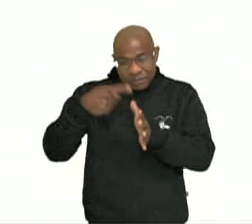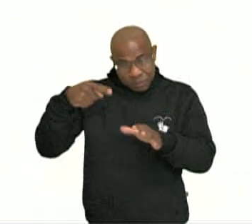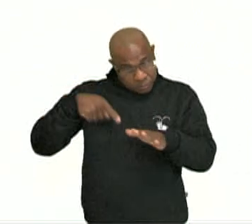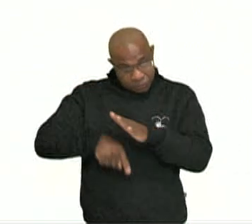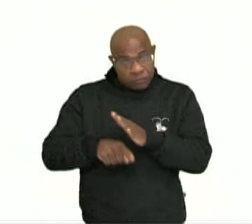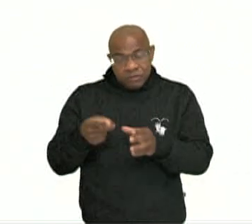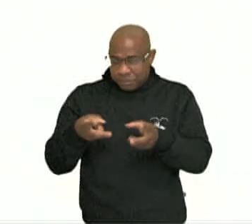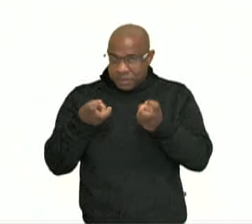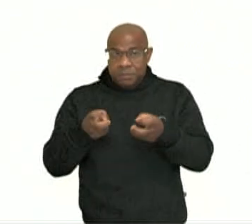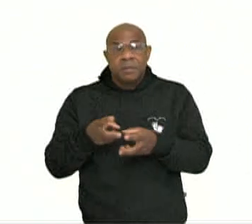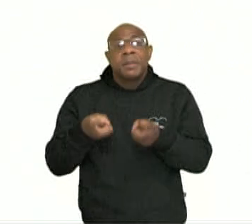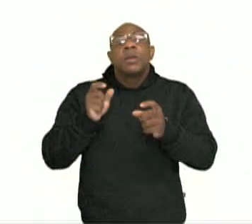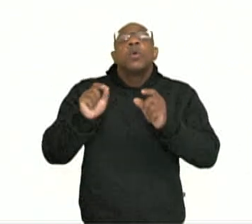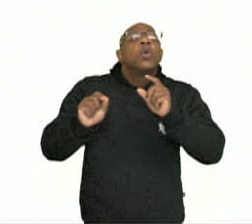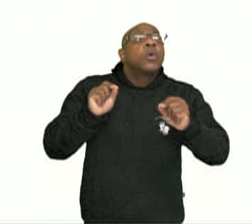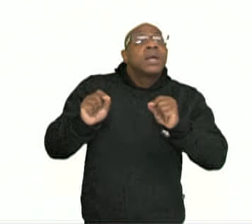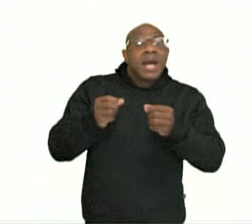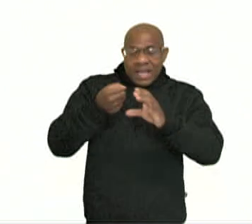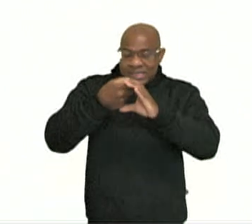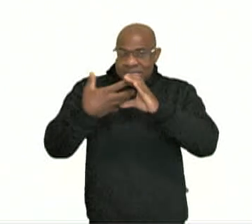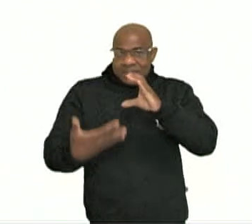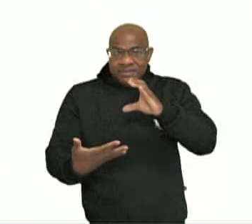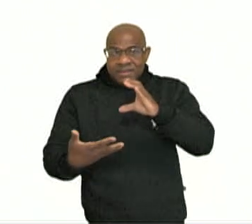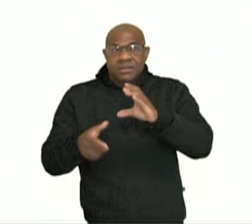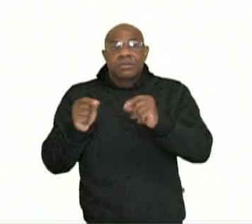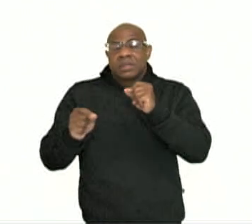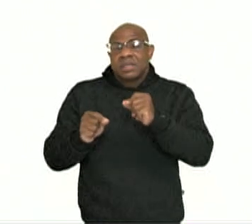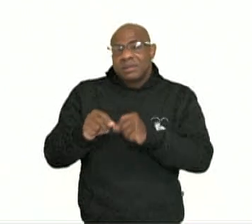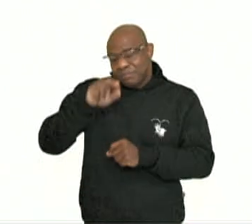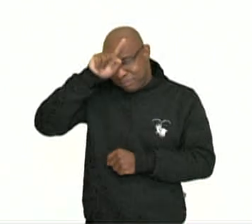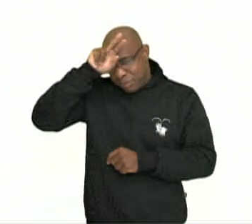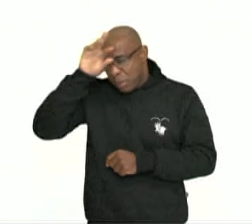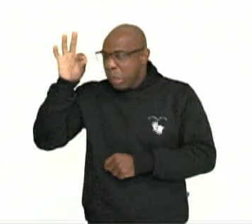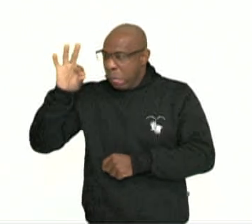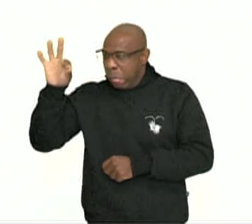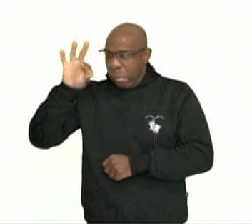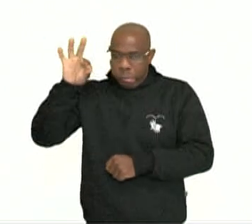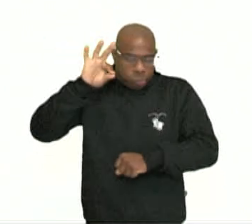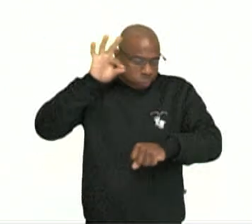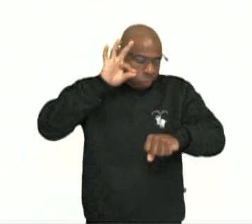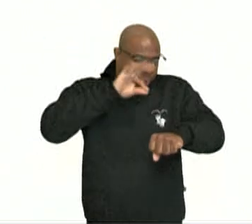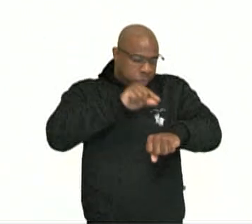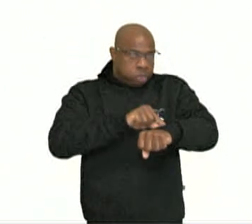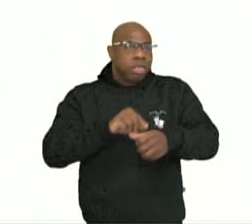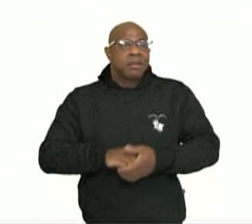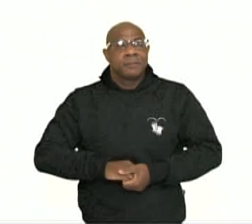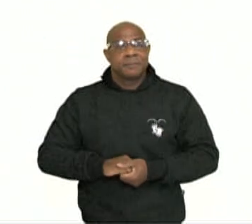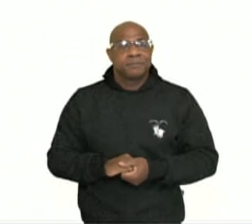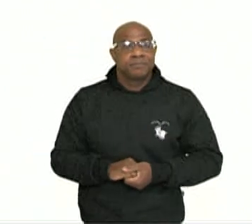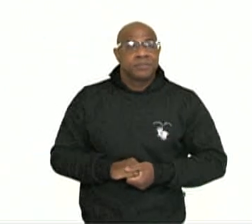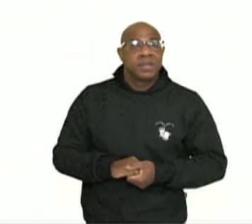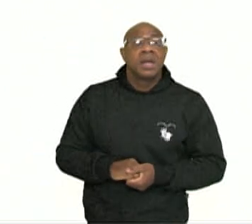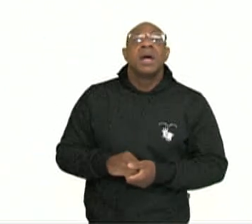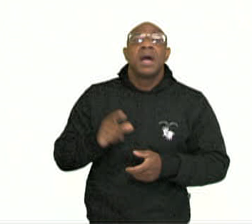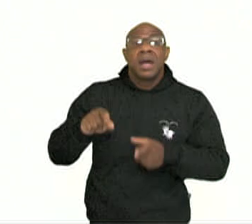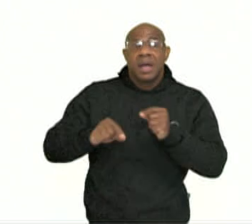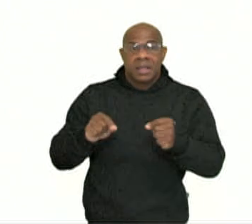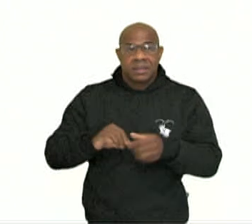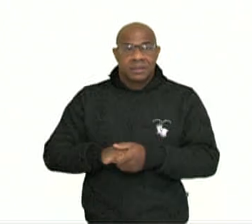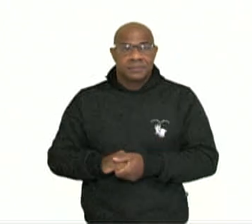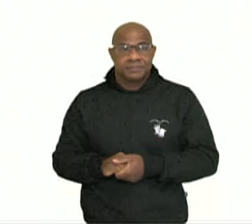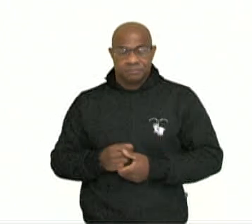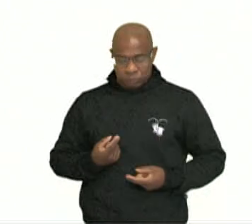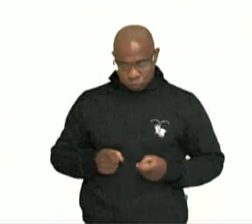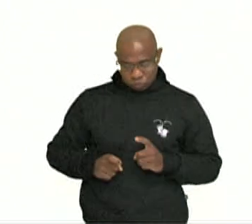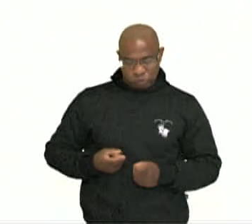vai perceber essas características dele aqui e você vai descobrir mais sobre a elefantise, que é provocada, então, por esse nematóide,